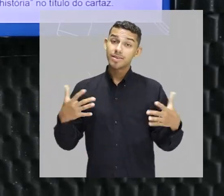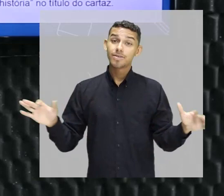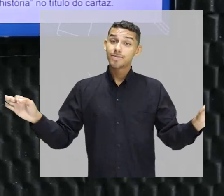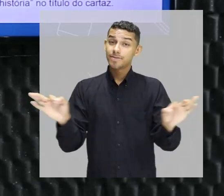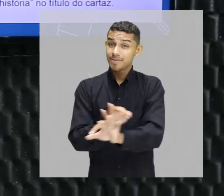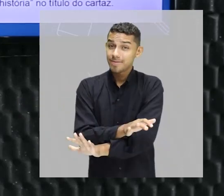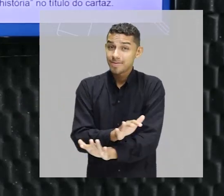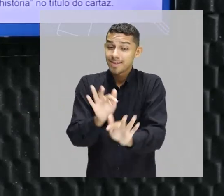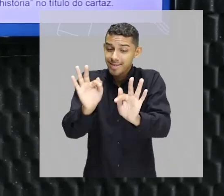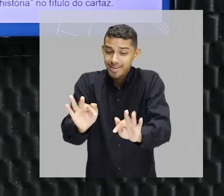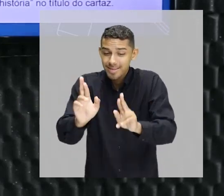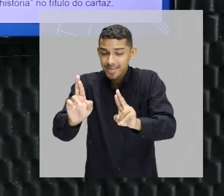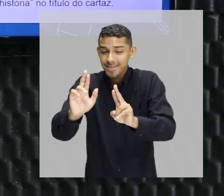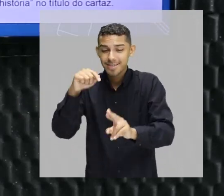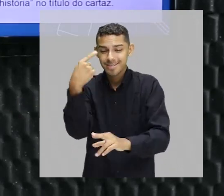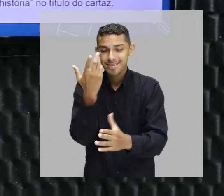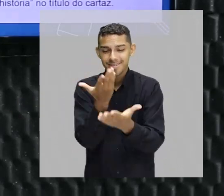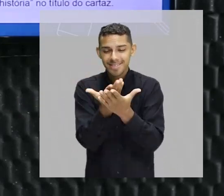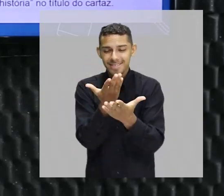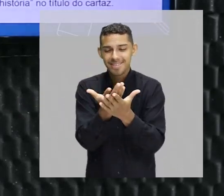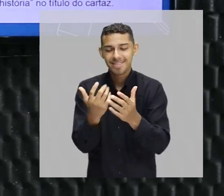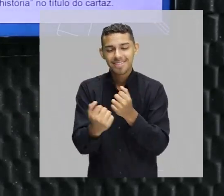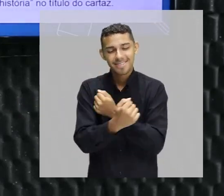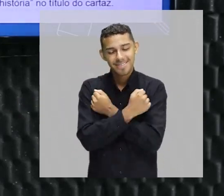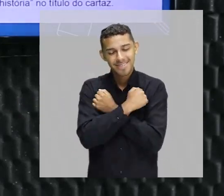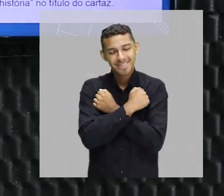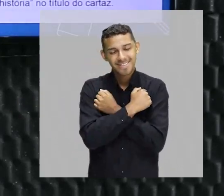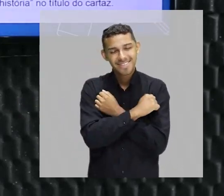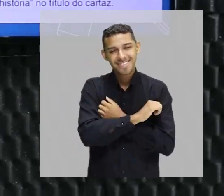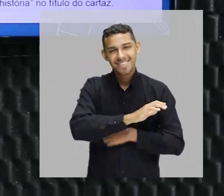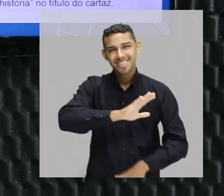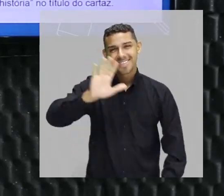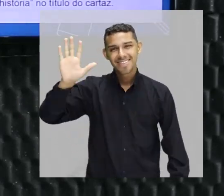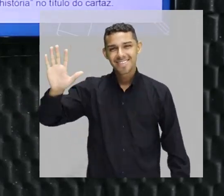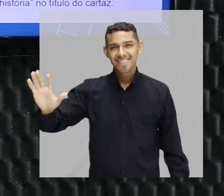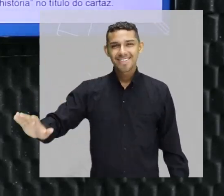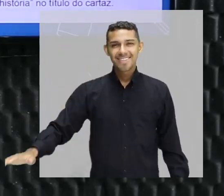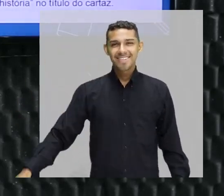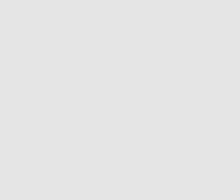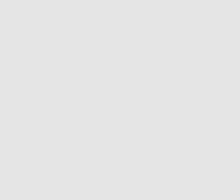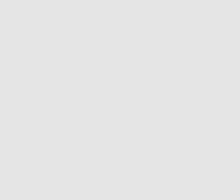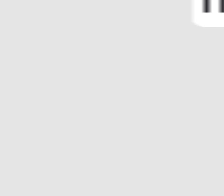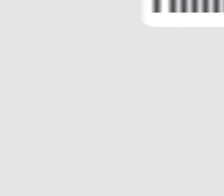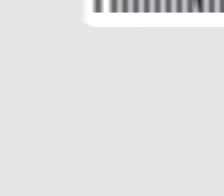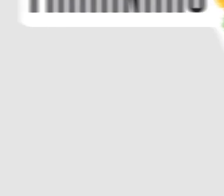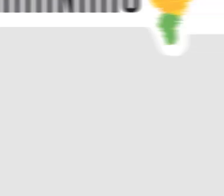é isso. Aguardo vocês na próxima aula. Um grande abraço e até a próxima.